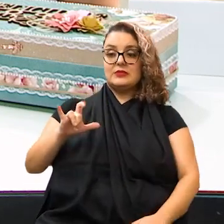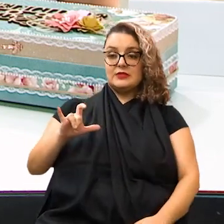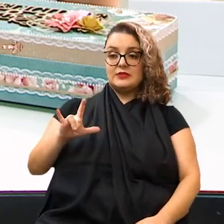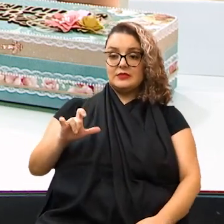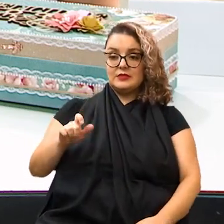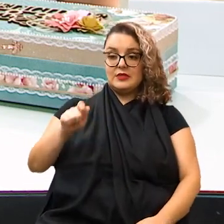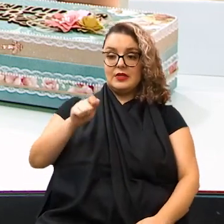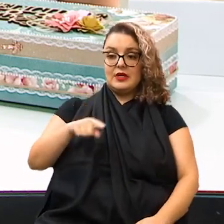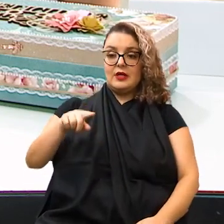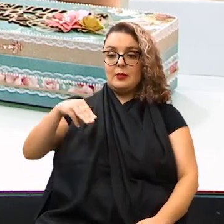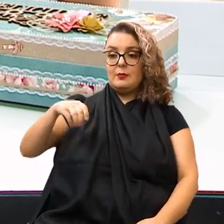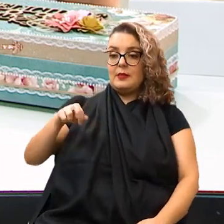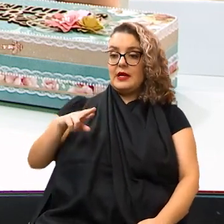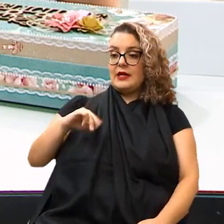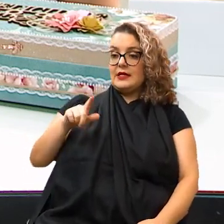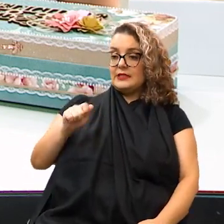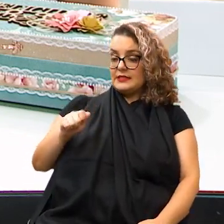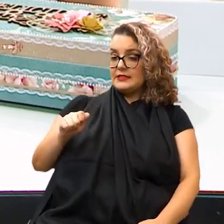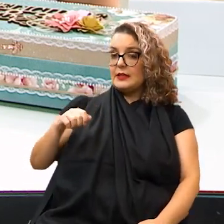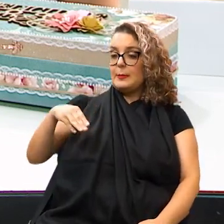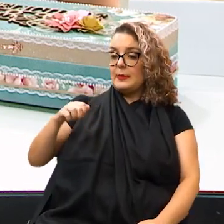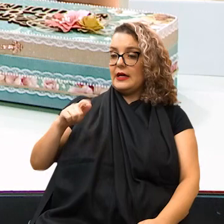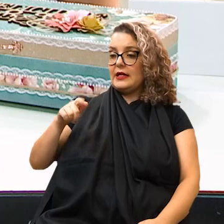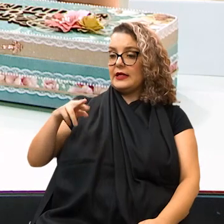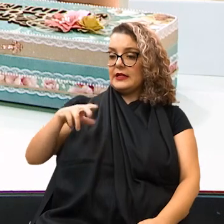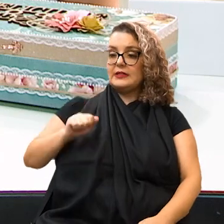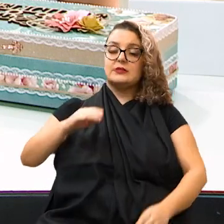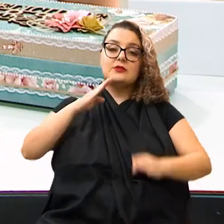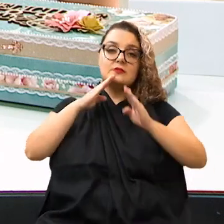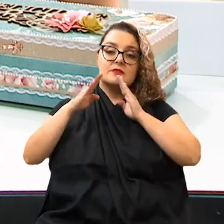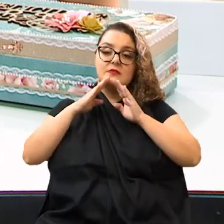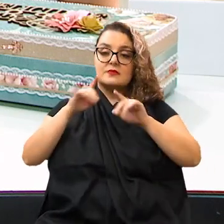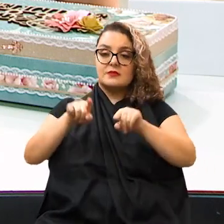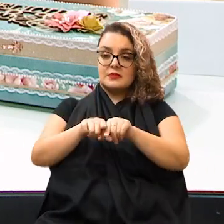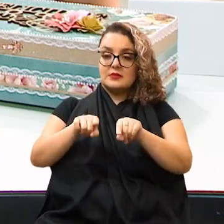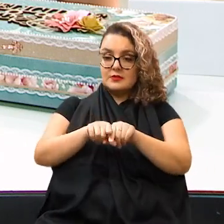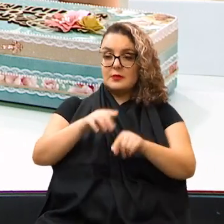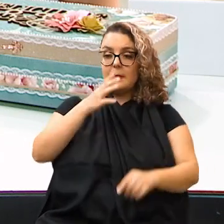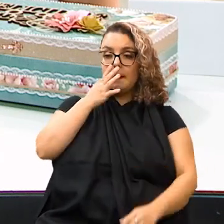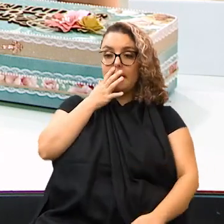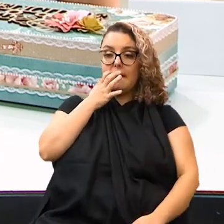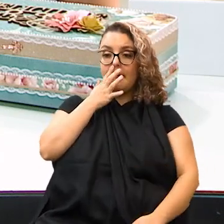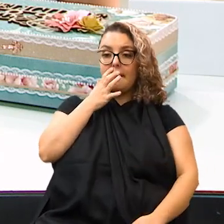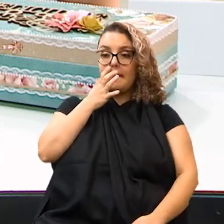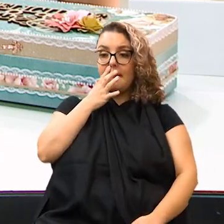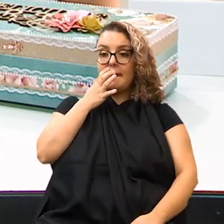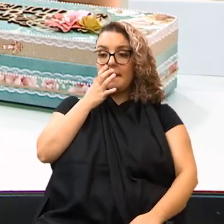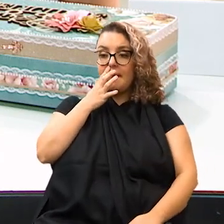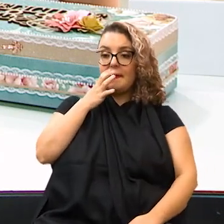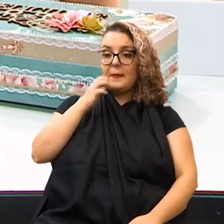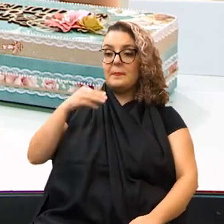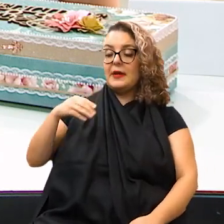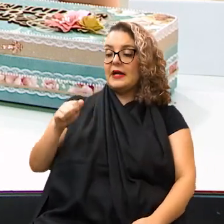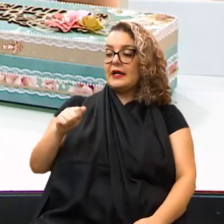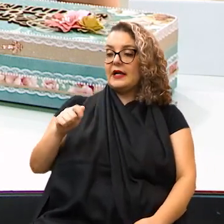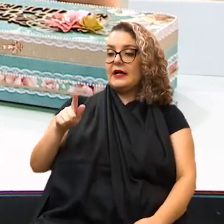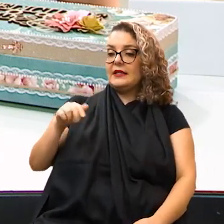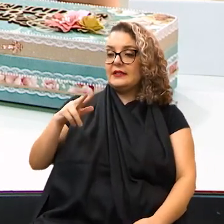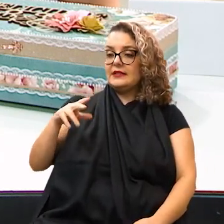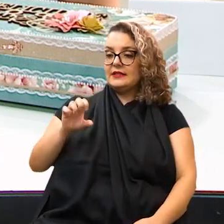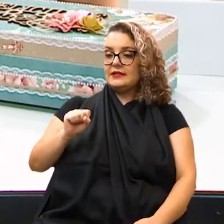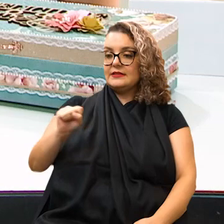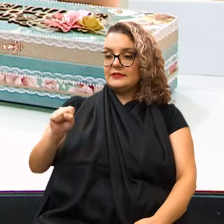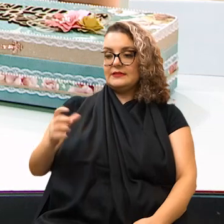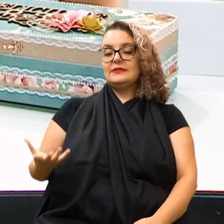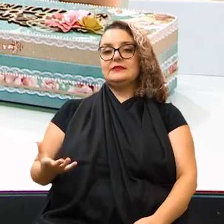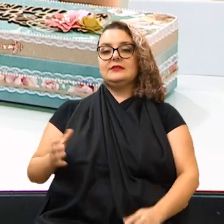Instagram, @MarisaMagalhães, ou no Facebook, facebook.com/Marisa Magalhães, com 2 S no final. Entra lá que tem uma comunidade